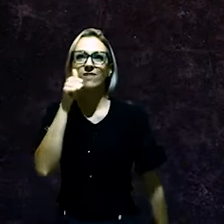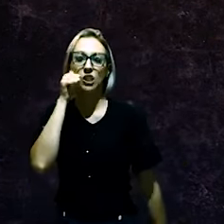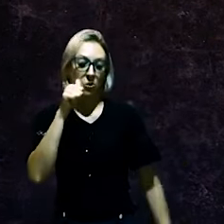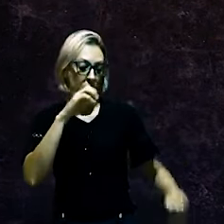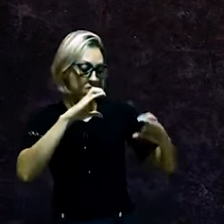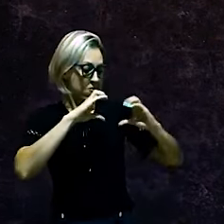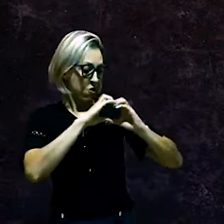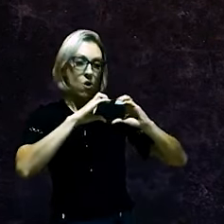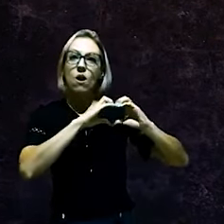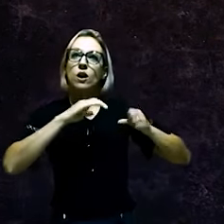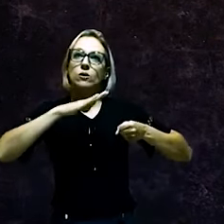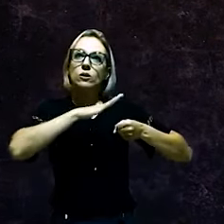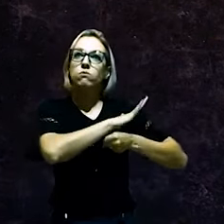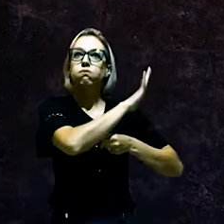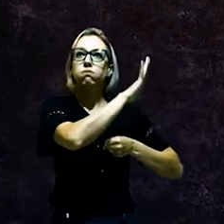Sendo já velho,